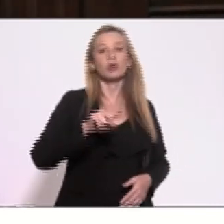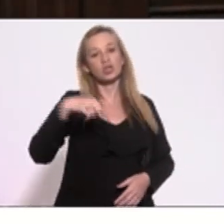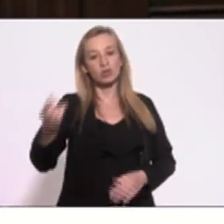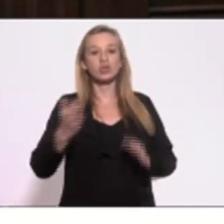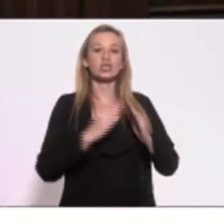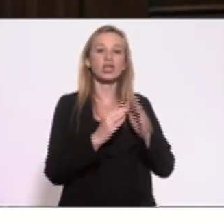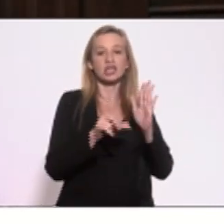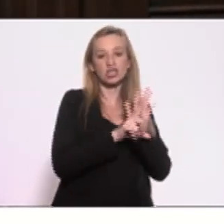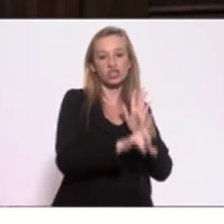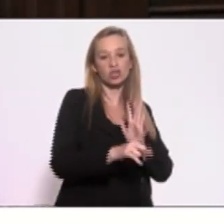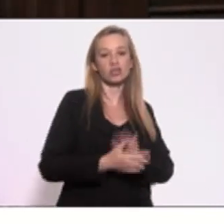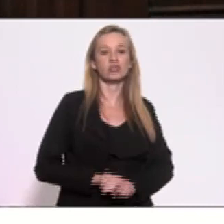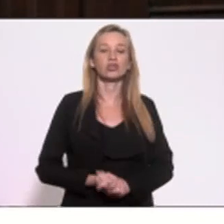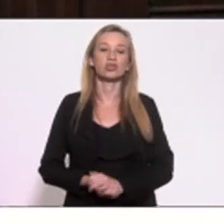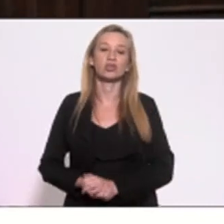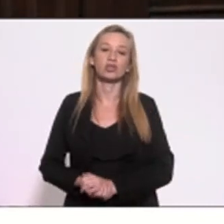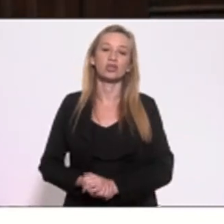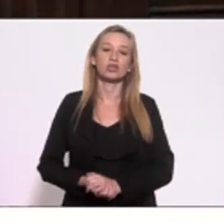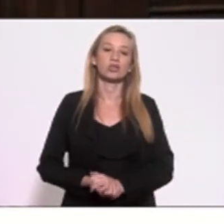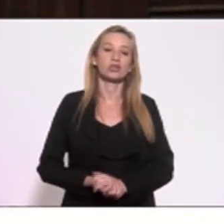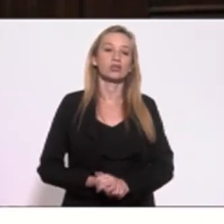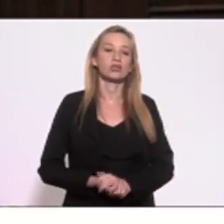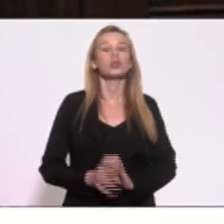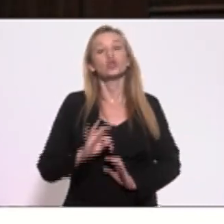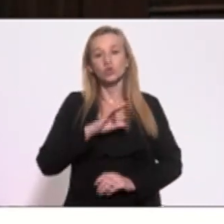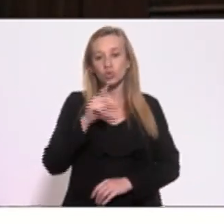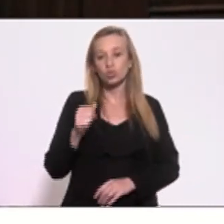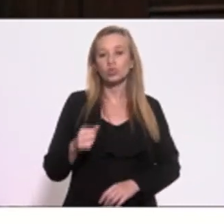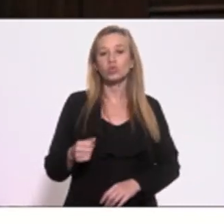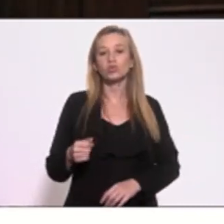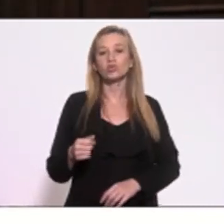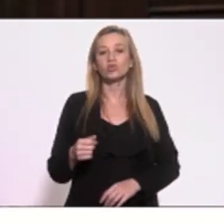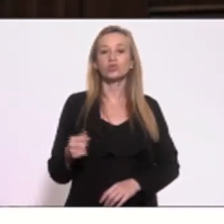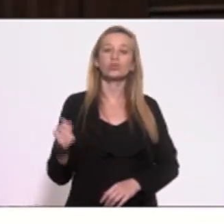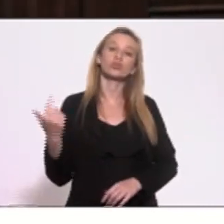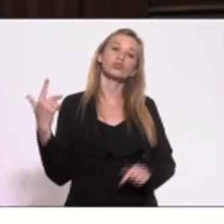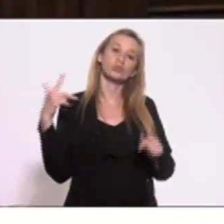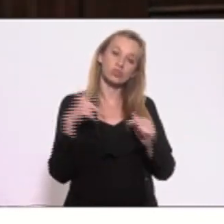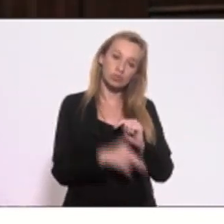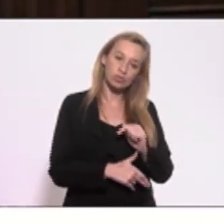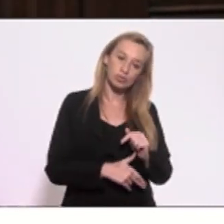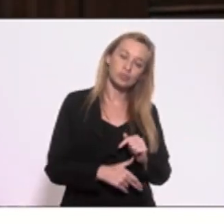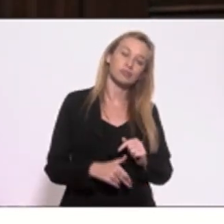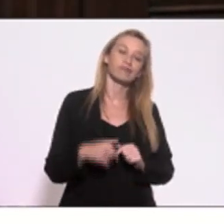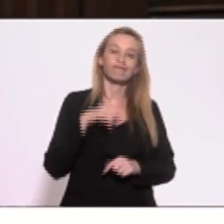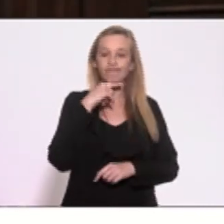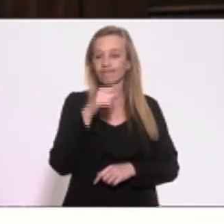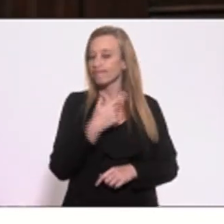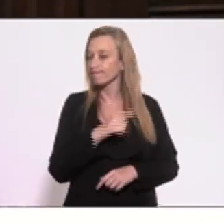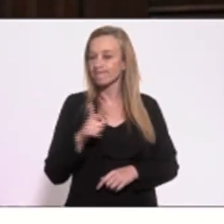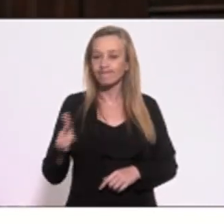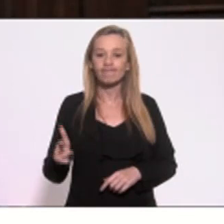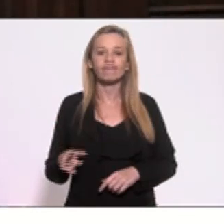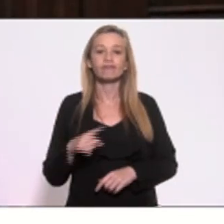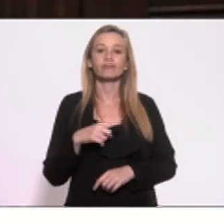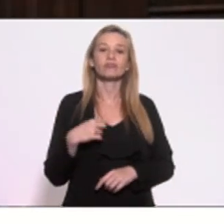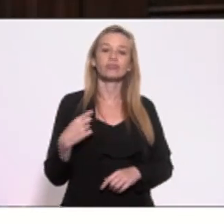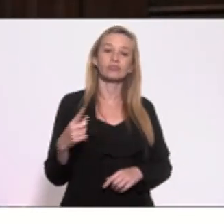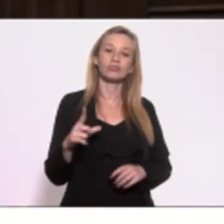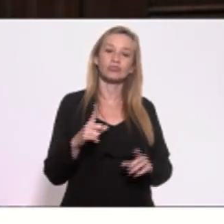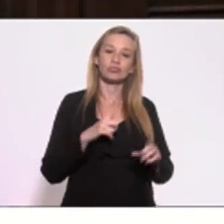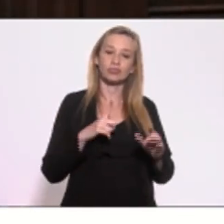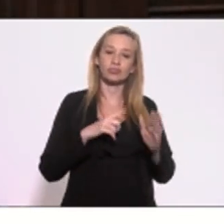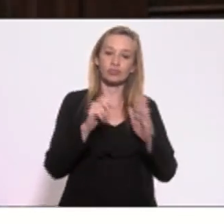casas legislativas. Isso tudo traz um prejuízo e, sem dúvida nenhuma, quando a gente tem terreiros